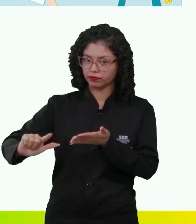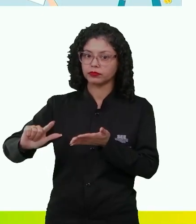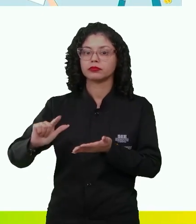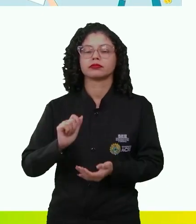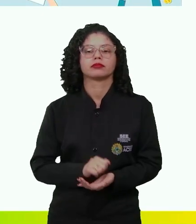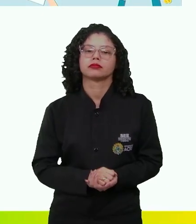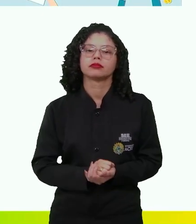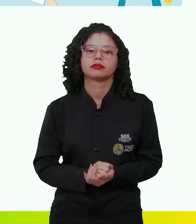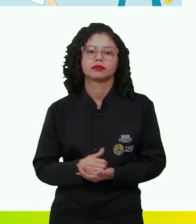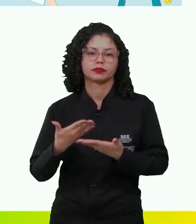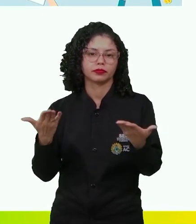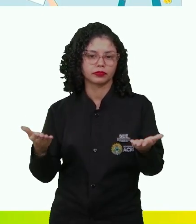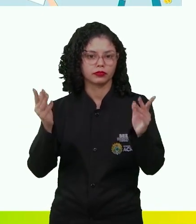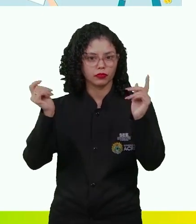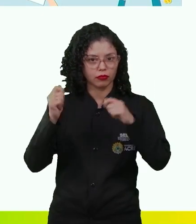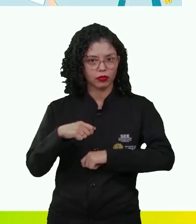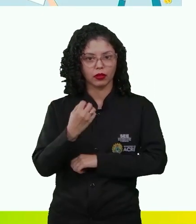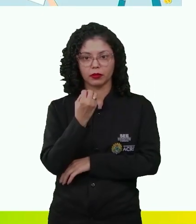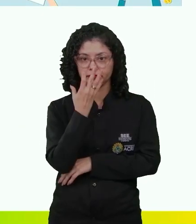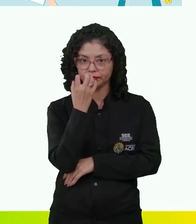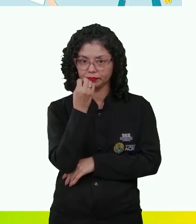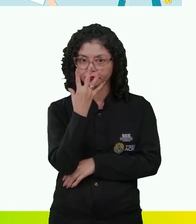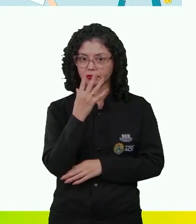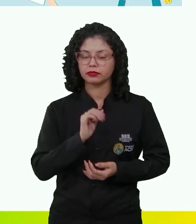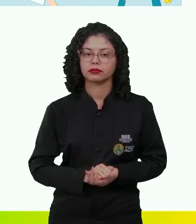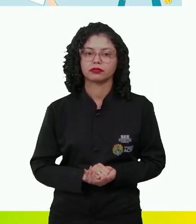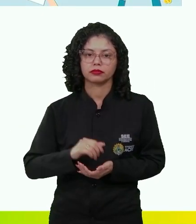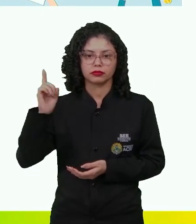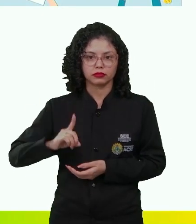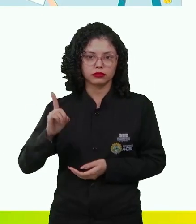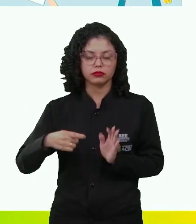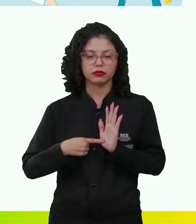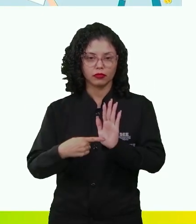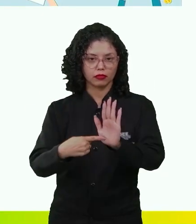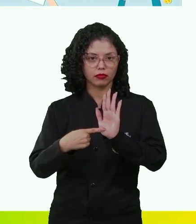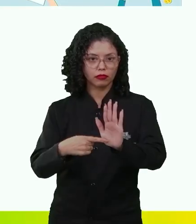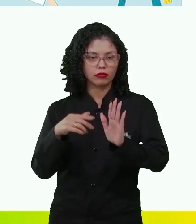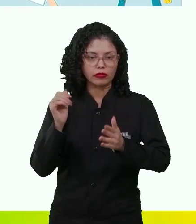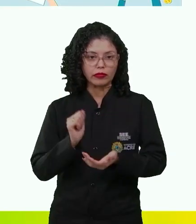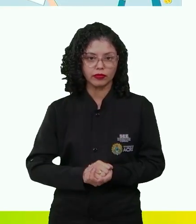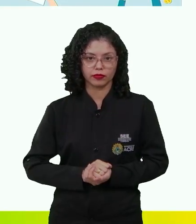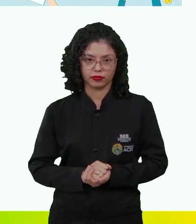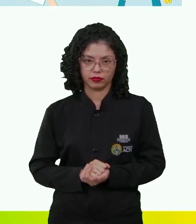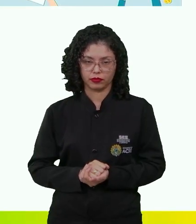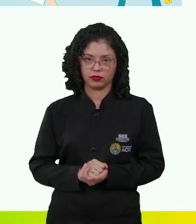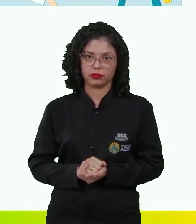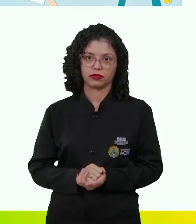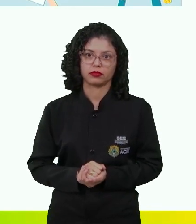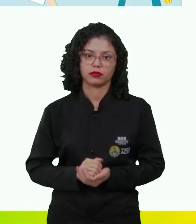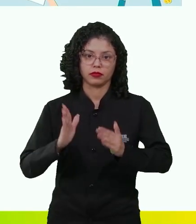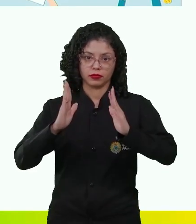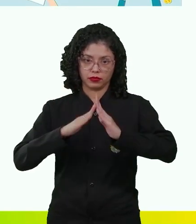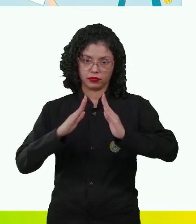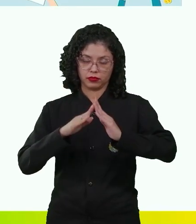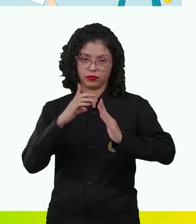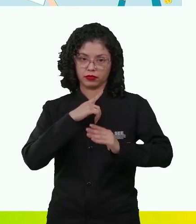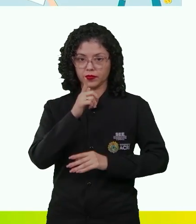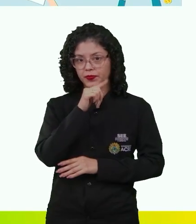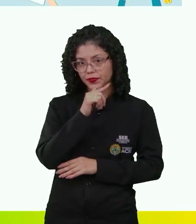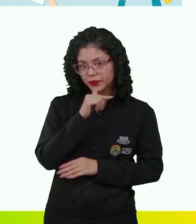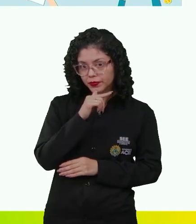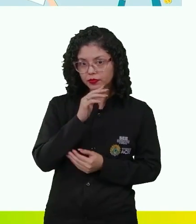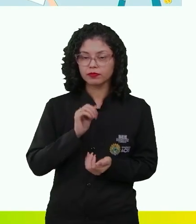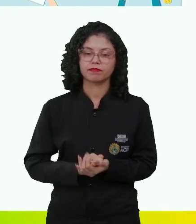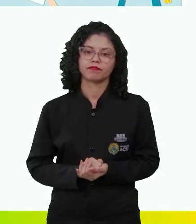Muito provavelmente essa fotografia da direita mostra que essas casas têm água